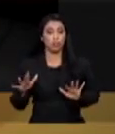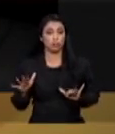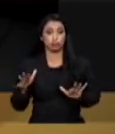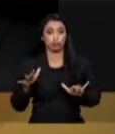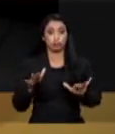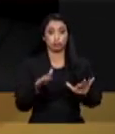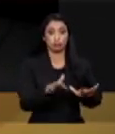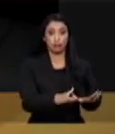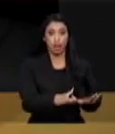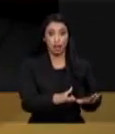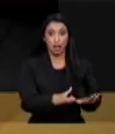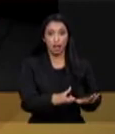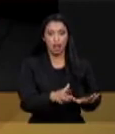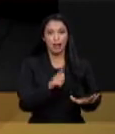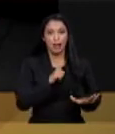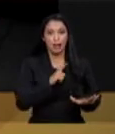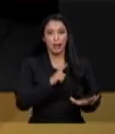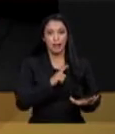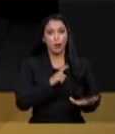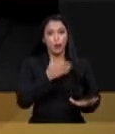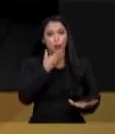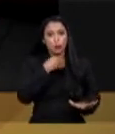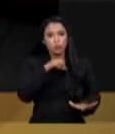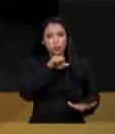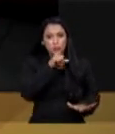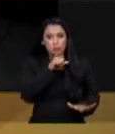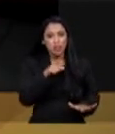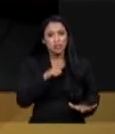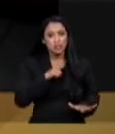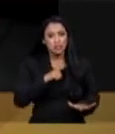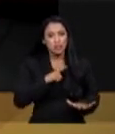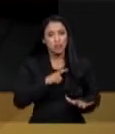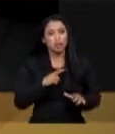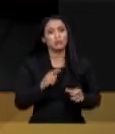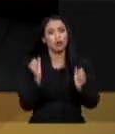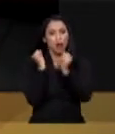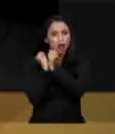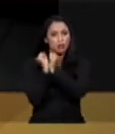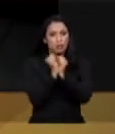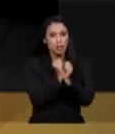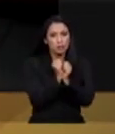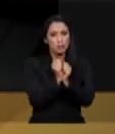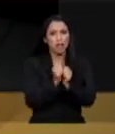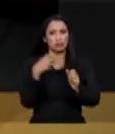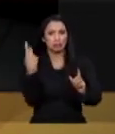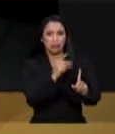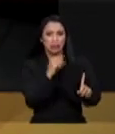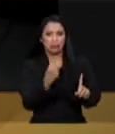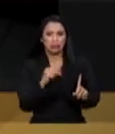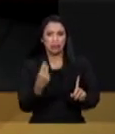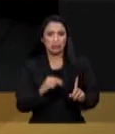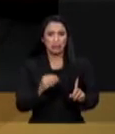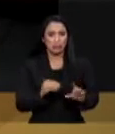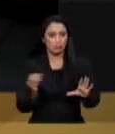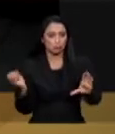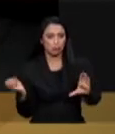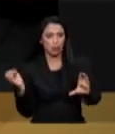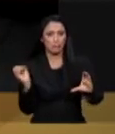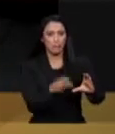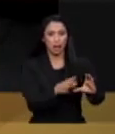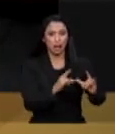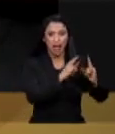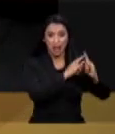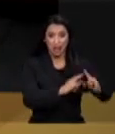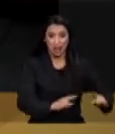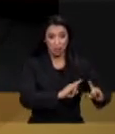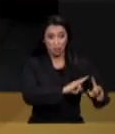Nossas crianças viram seus pais sendo violentados, algemados, suas casas e cabanas serem